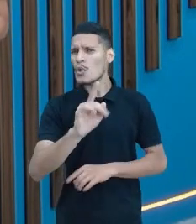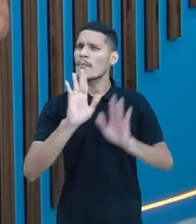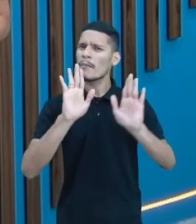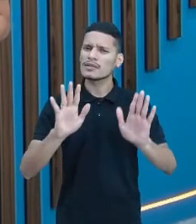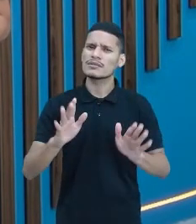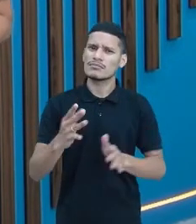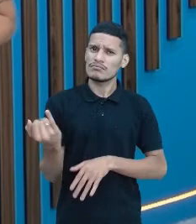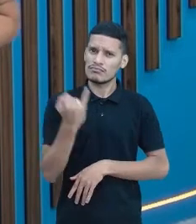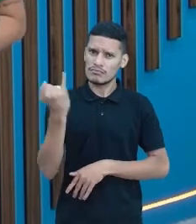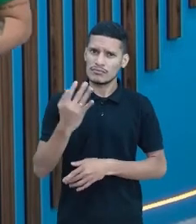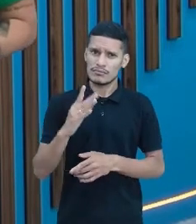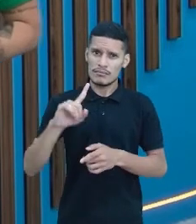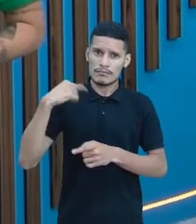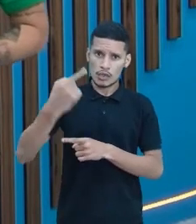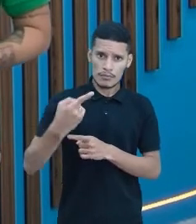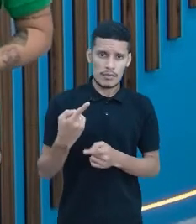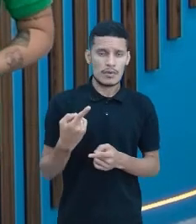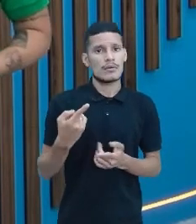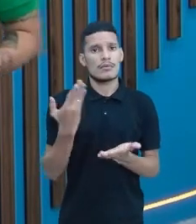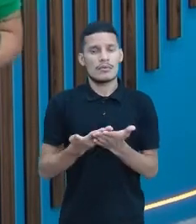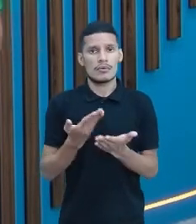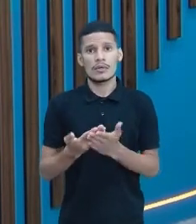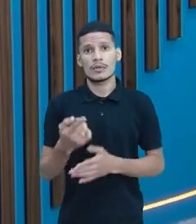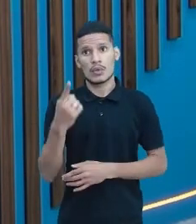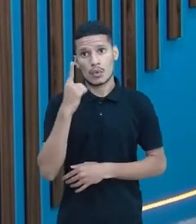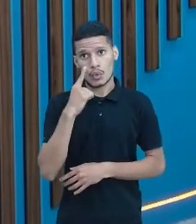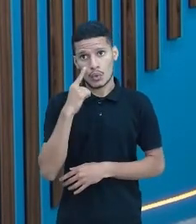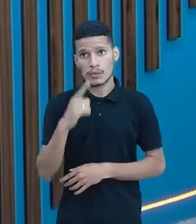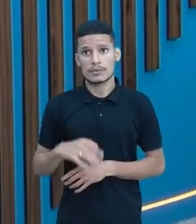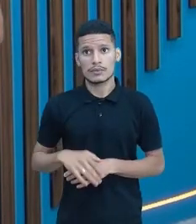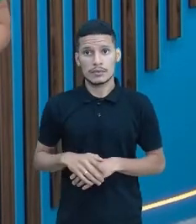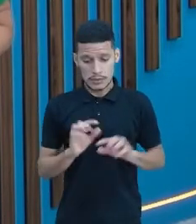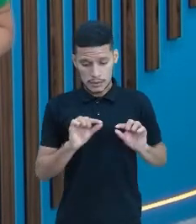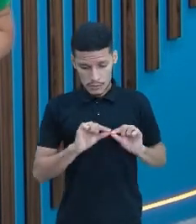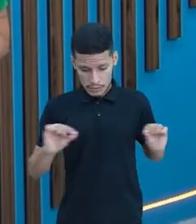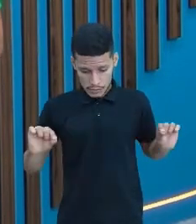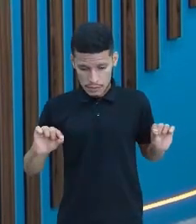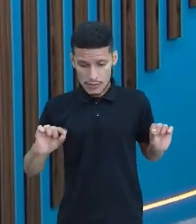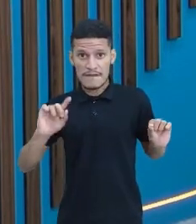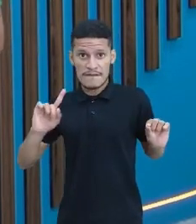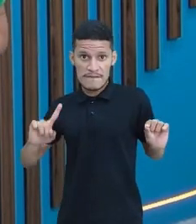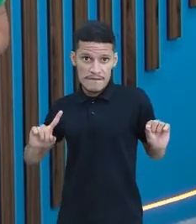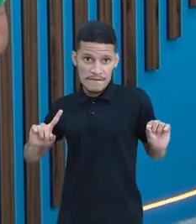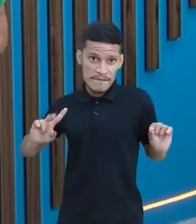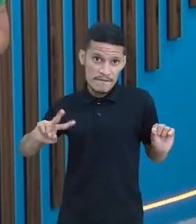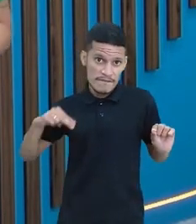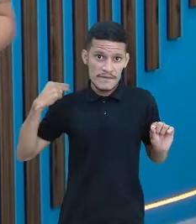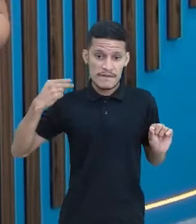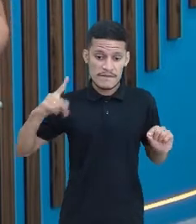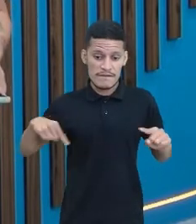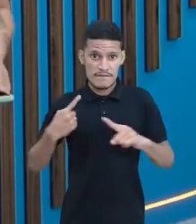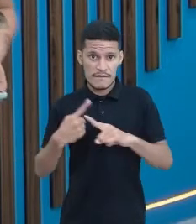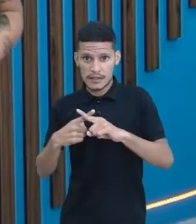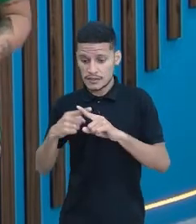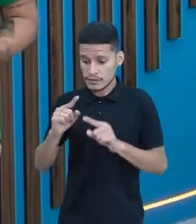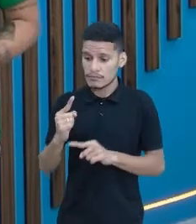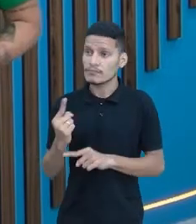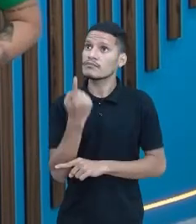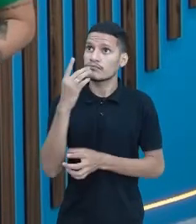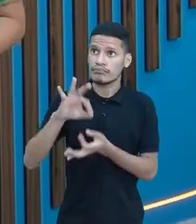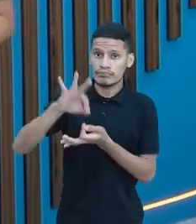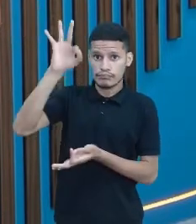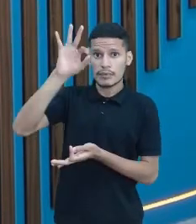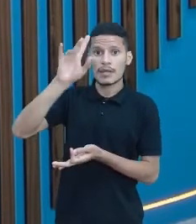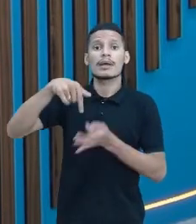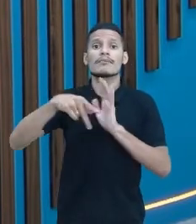bastante relevante na próxima aula. A outra é que a medida da hipotenusa vezes a medida da altura é igual ao produto